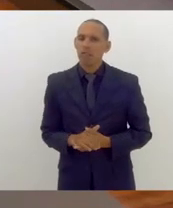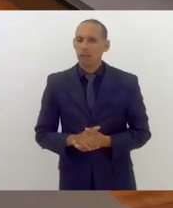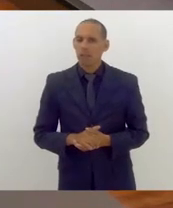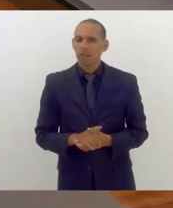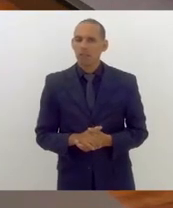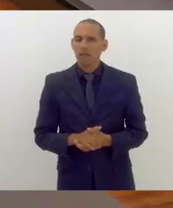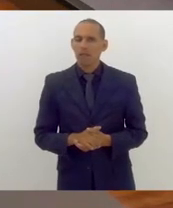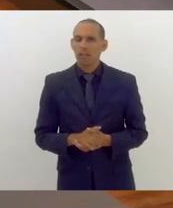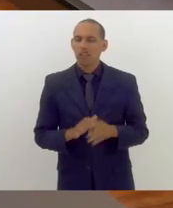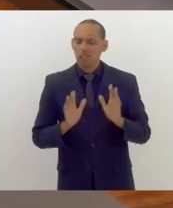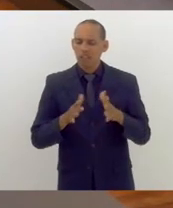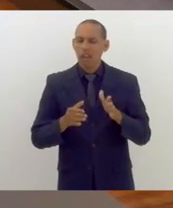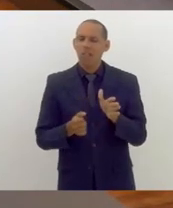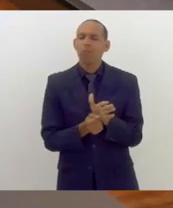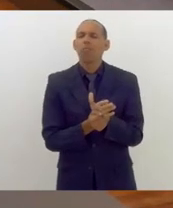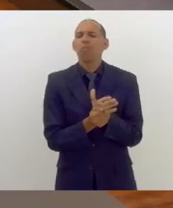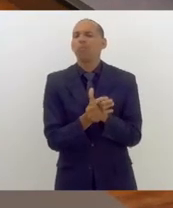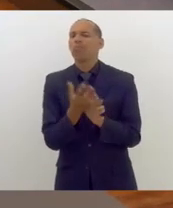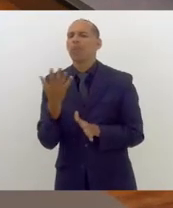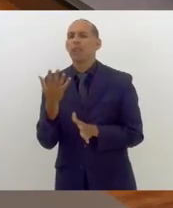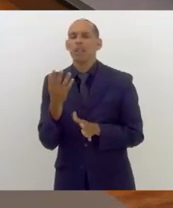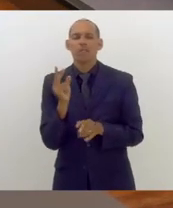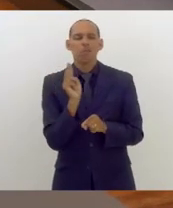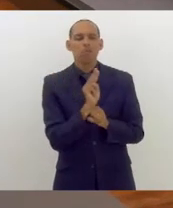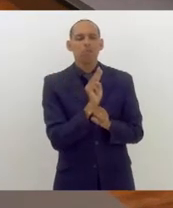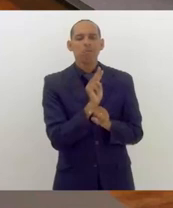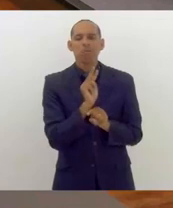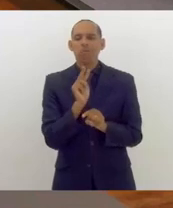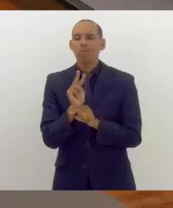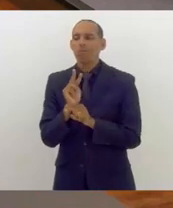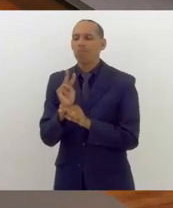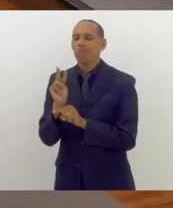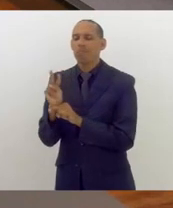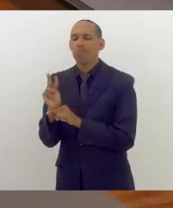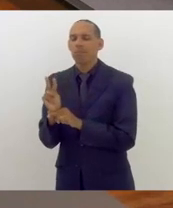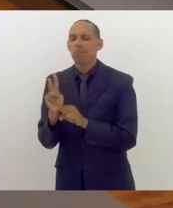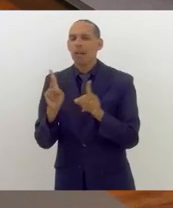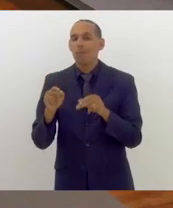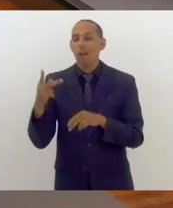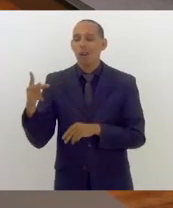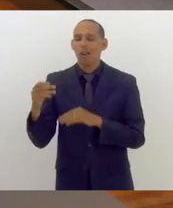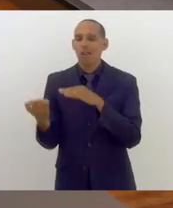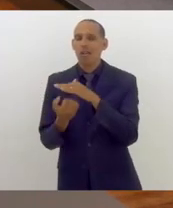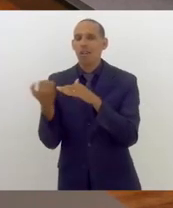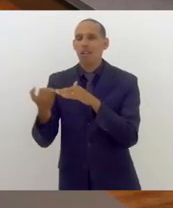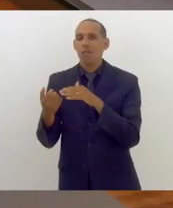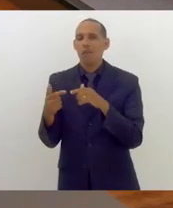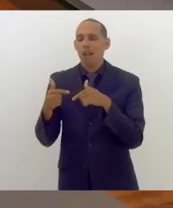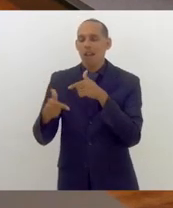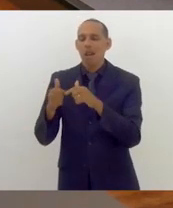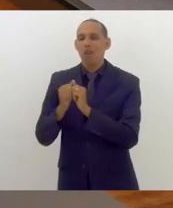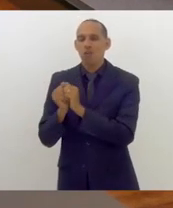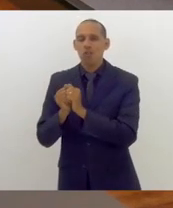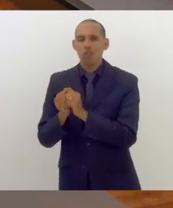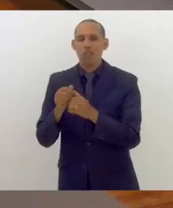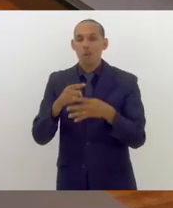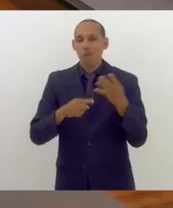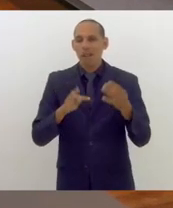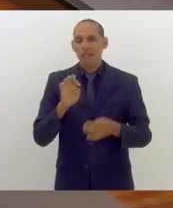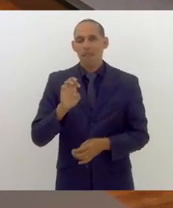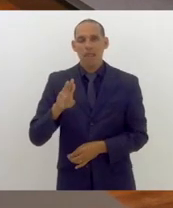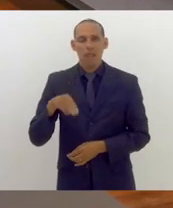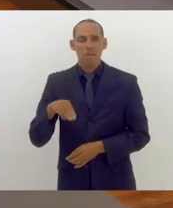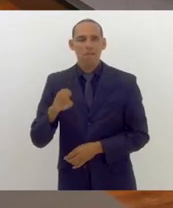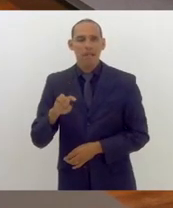que por muitas vezes está fazendo serviço da própria da própria empresa que tá instalando as quatro termelétrica quando se fala